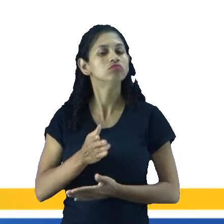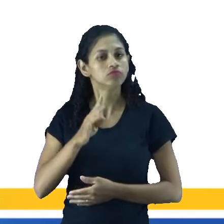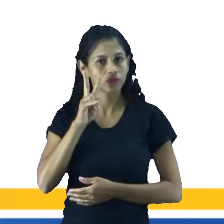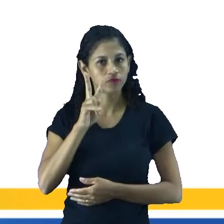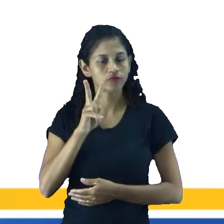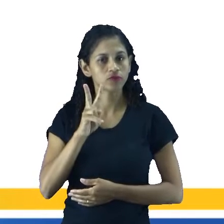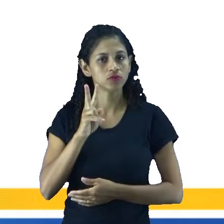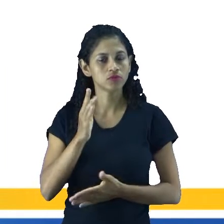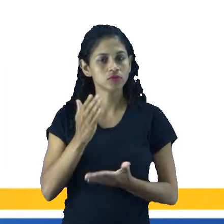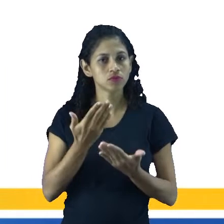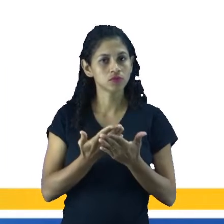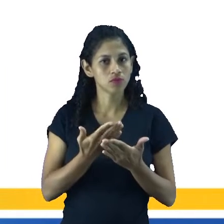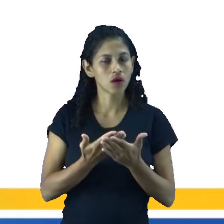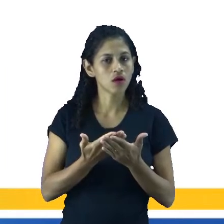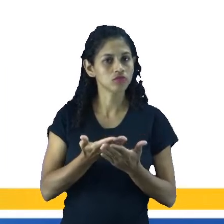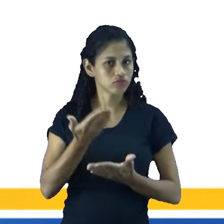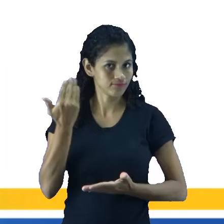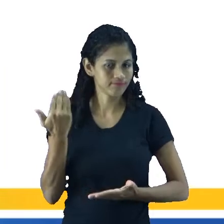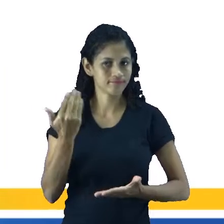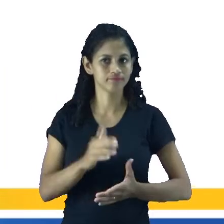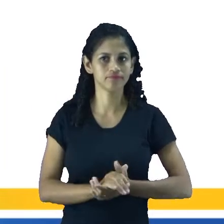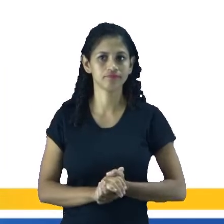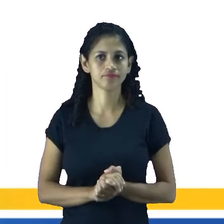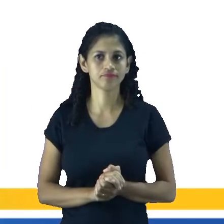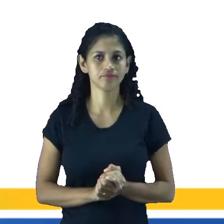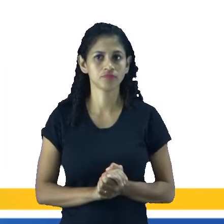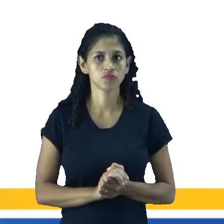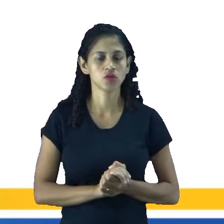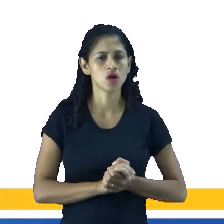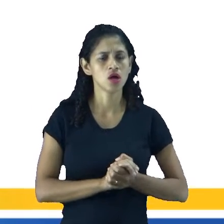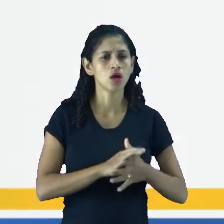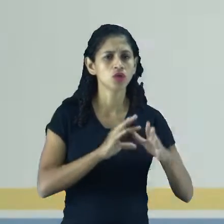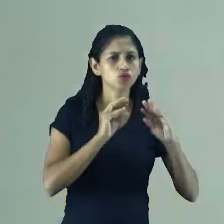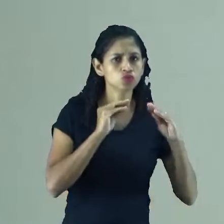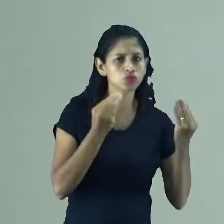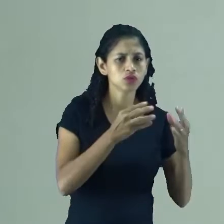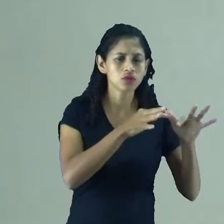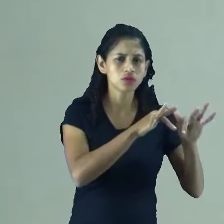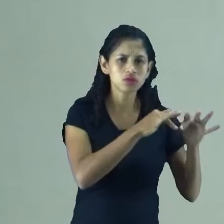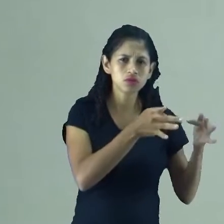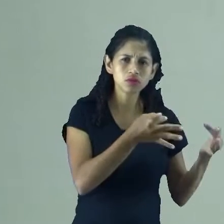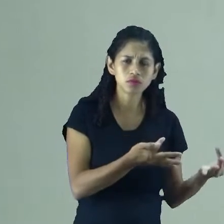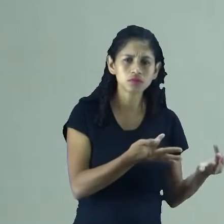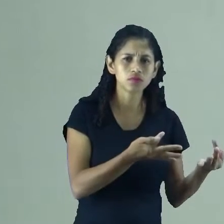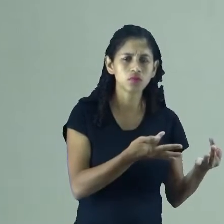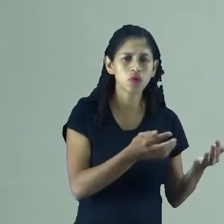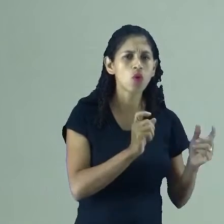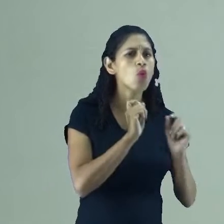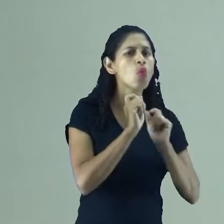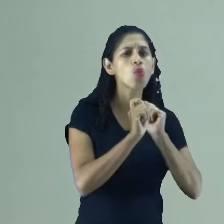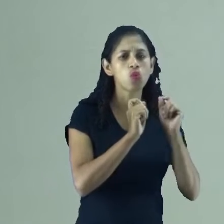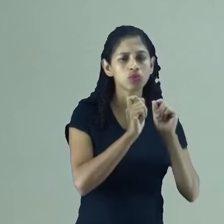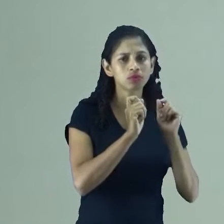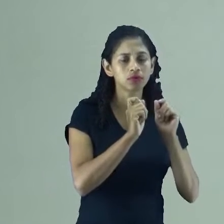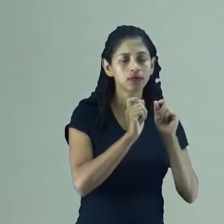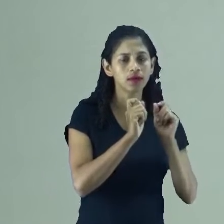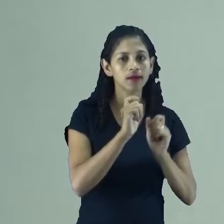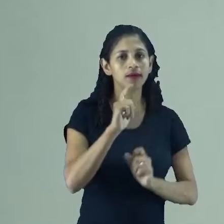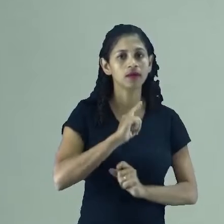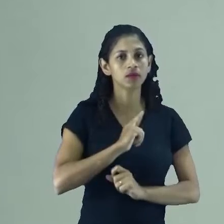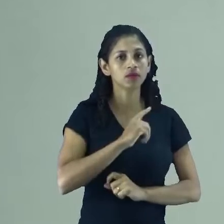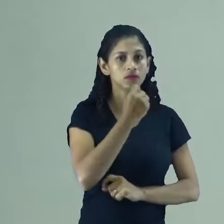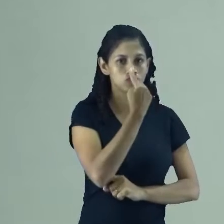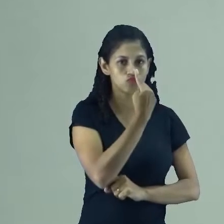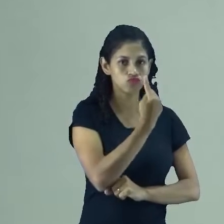poder prosseguir. Quando a gente fala de substâncias simples, são aquelas substâncias compostas por apenas um tipo